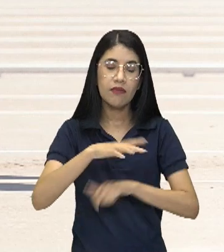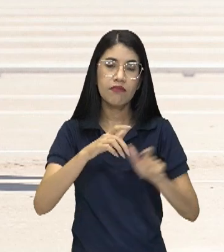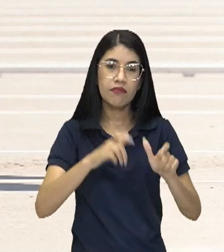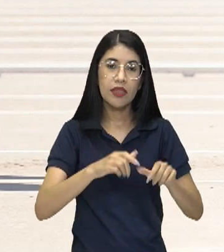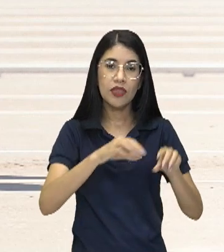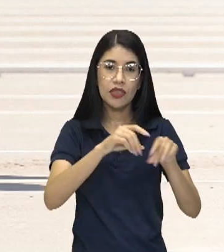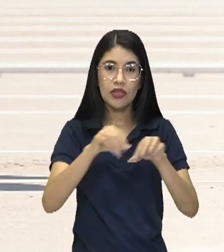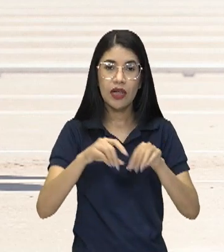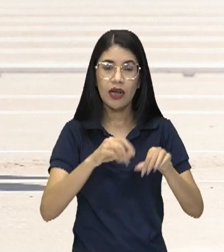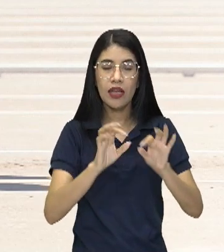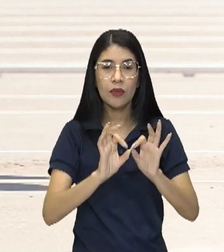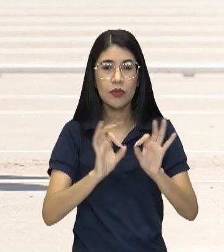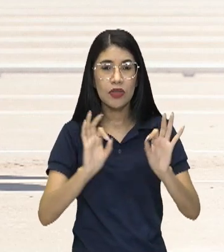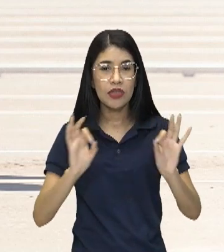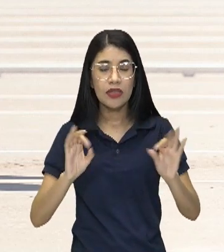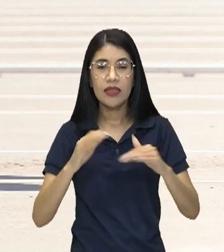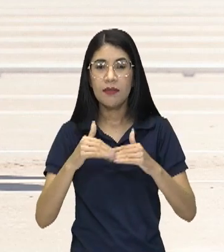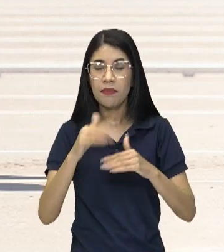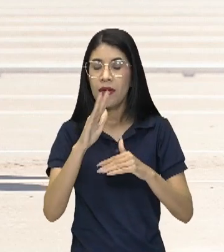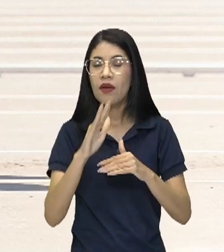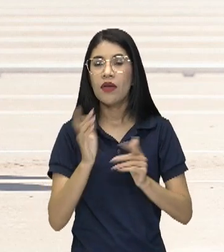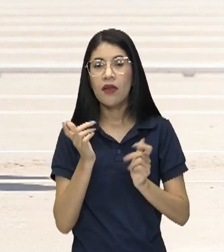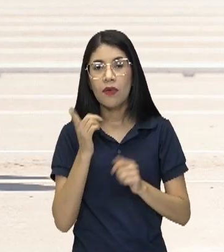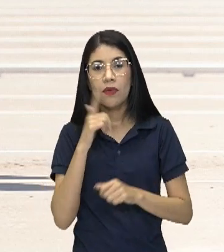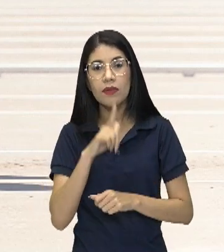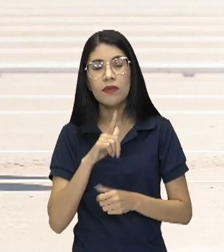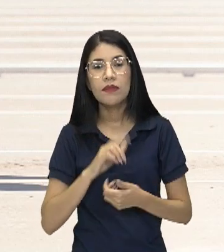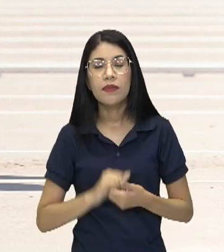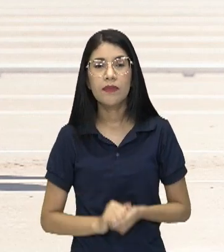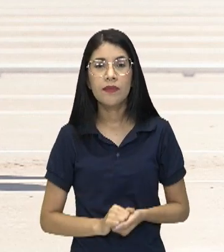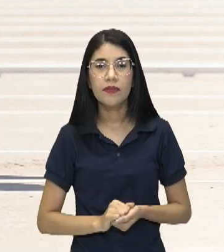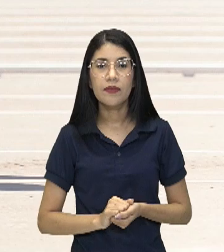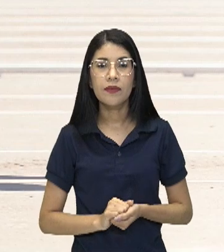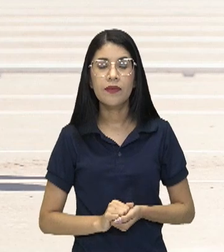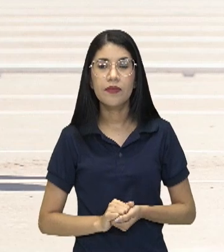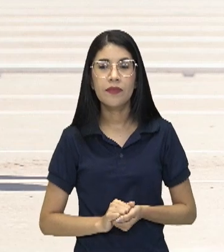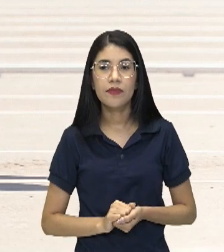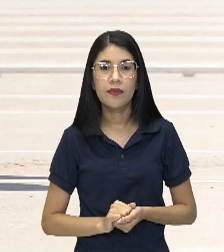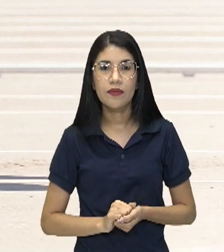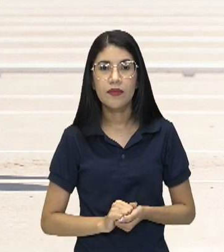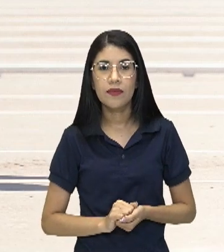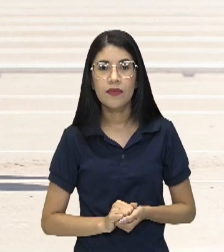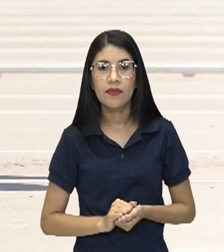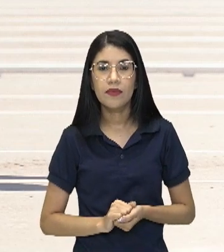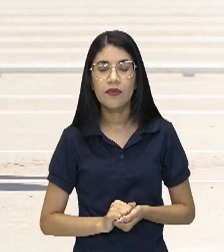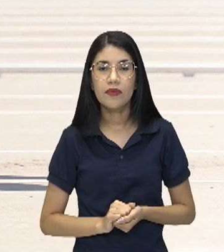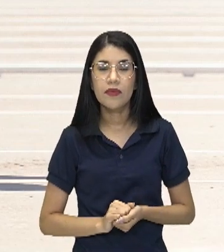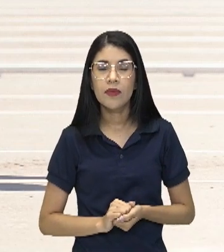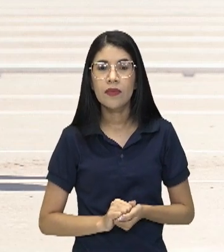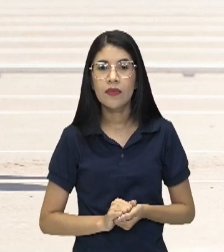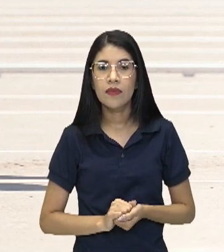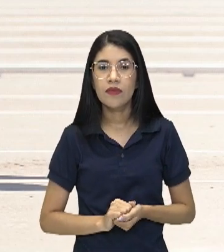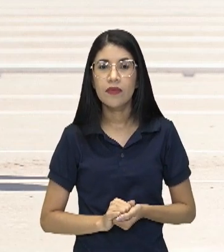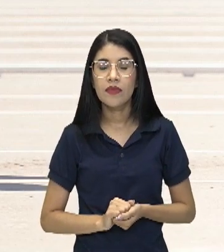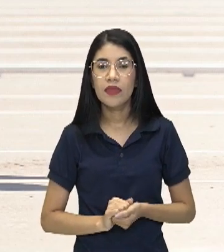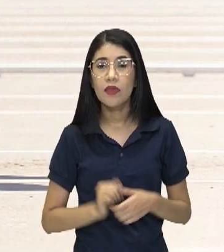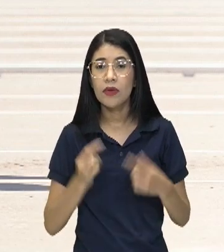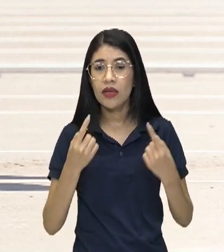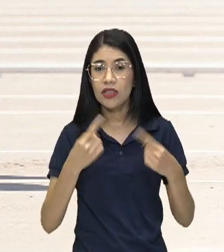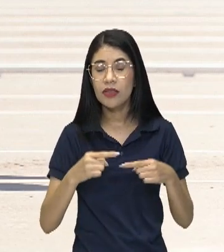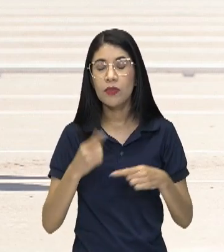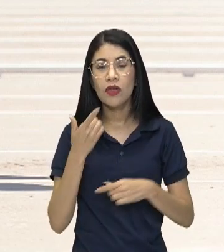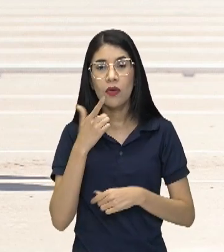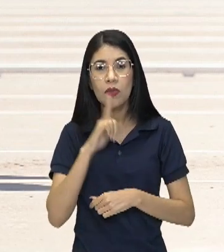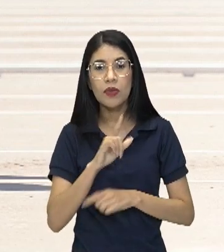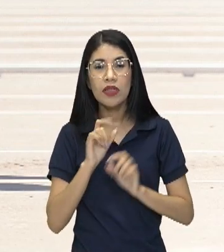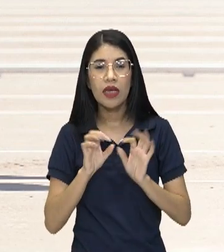distância possível, tentando alcançar aí, como vou dizer, dentro da disputa, tentando alcançar a